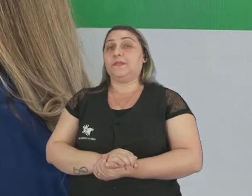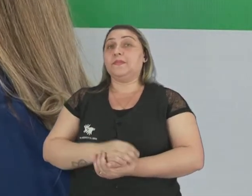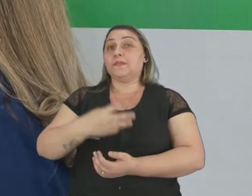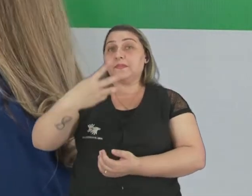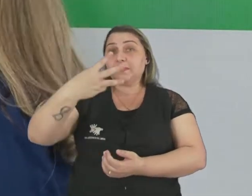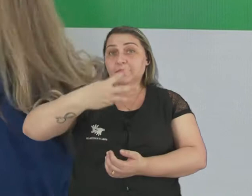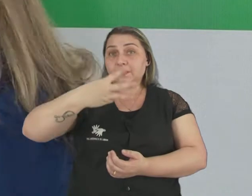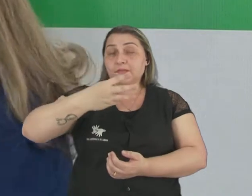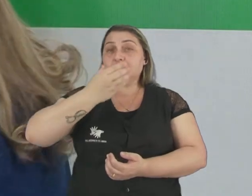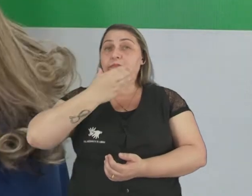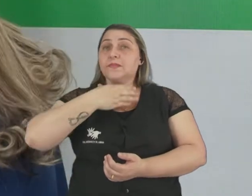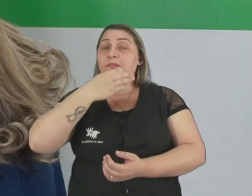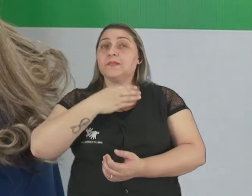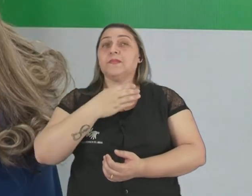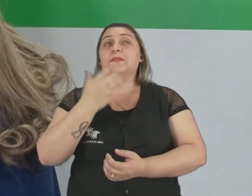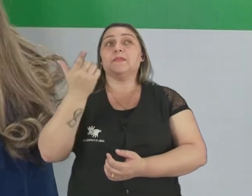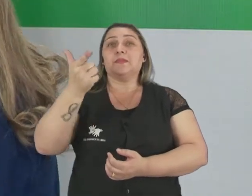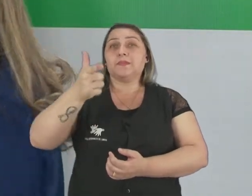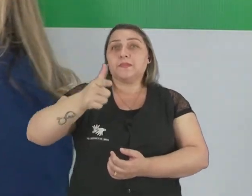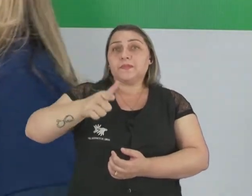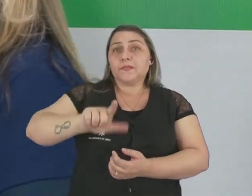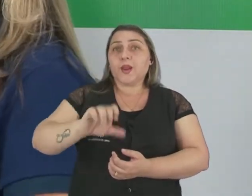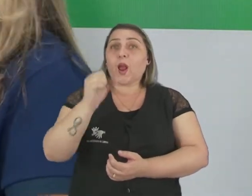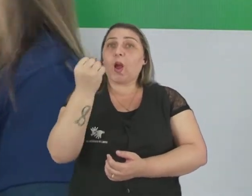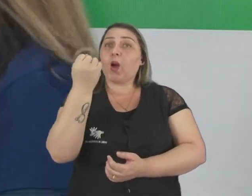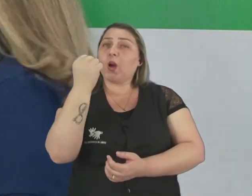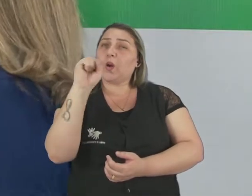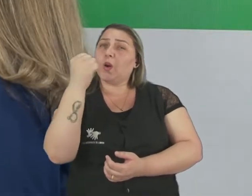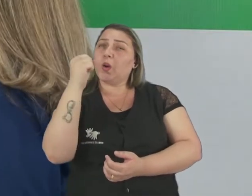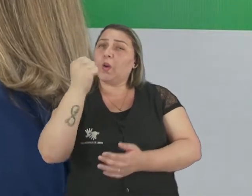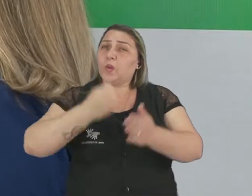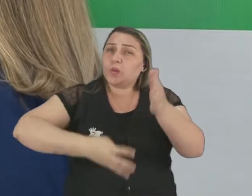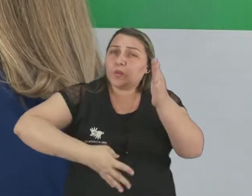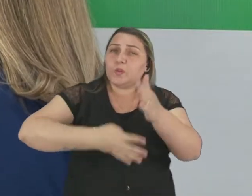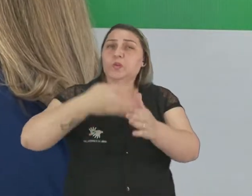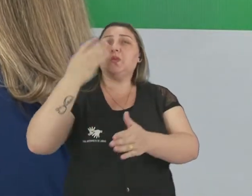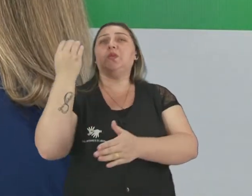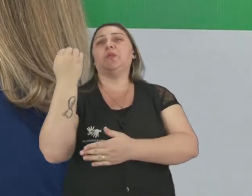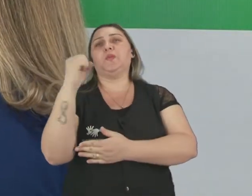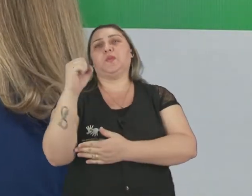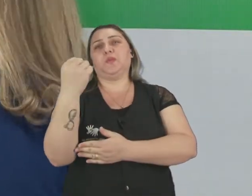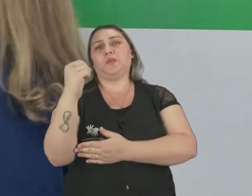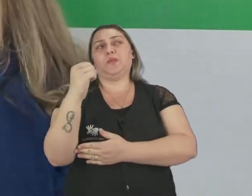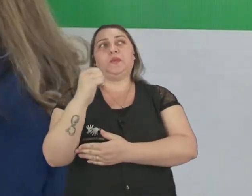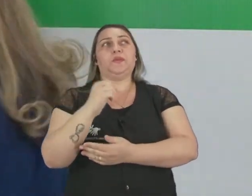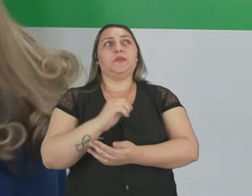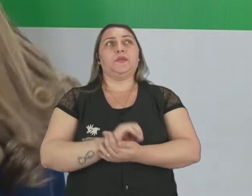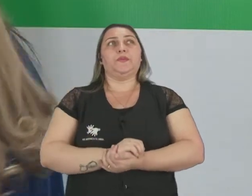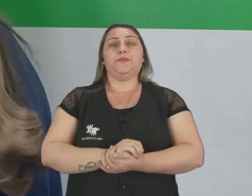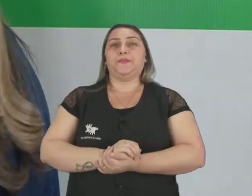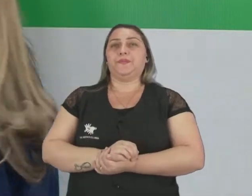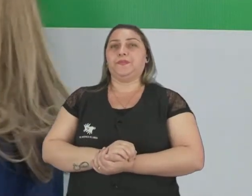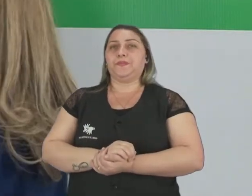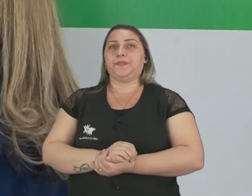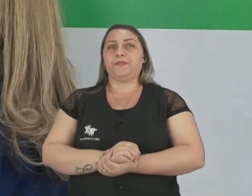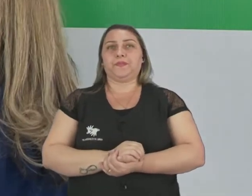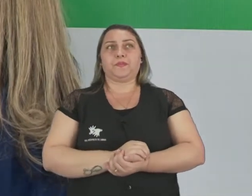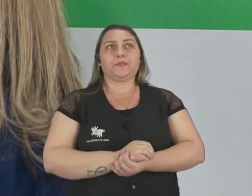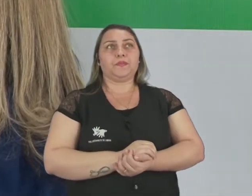Mais 3. Eu vou repetir isso 8 vezes. Mais 3,